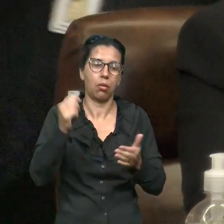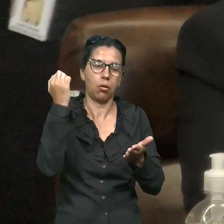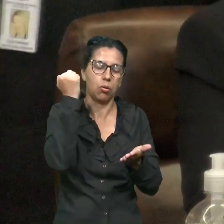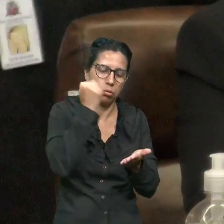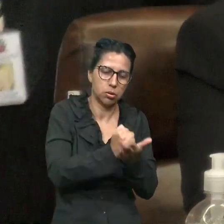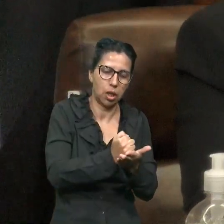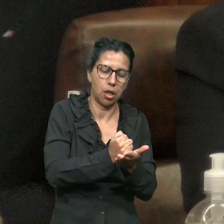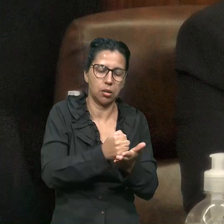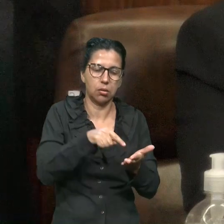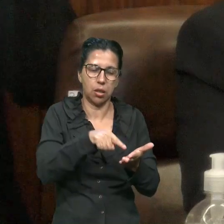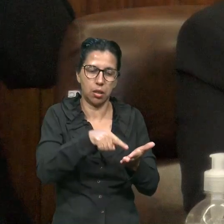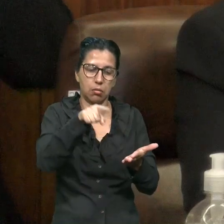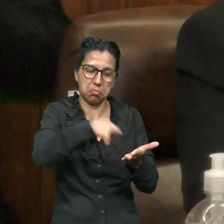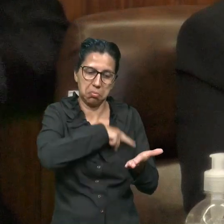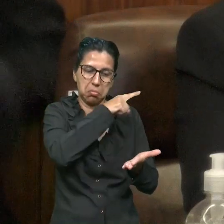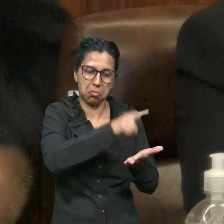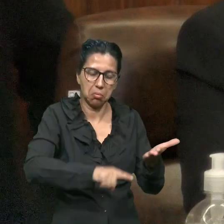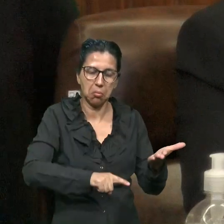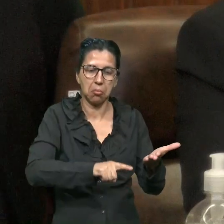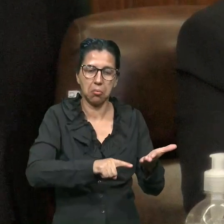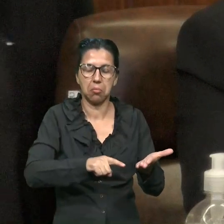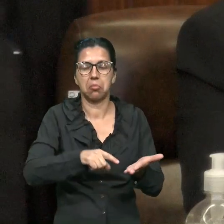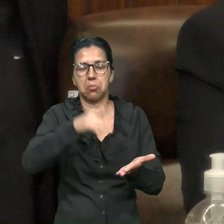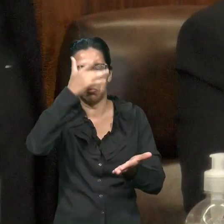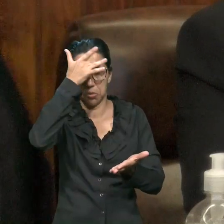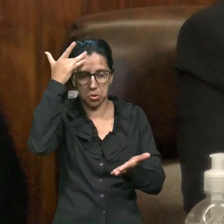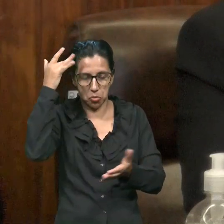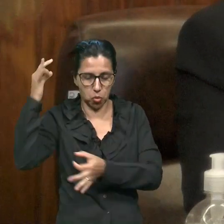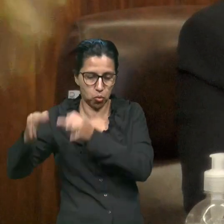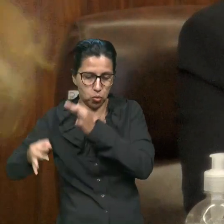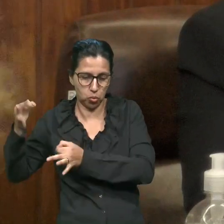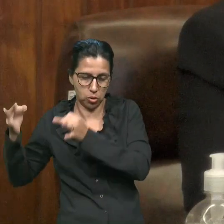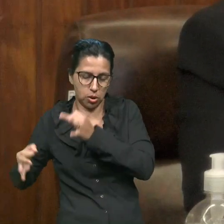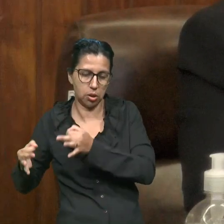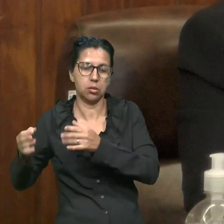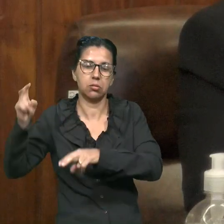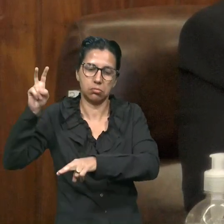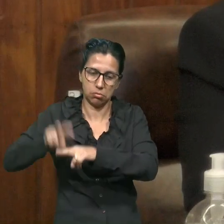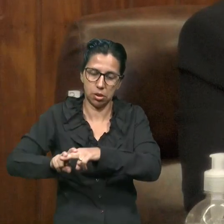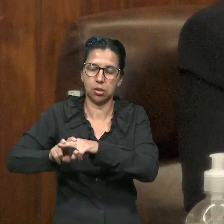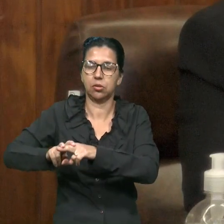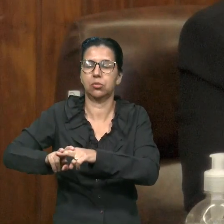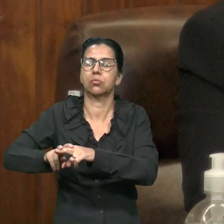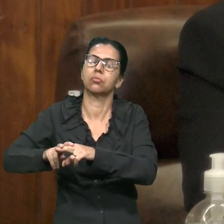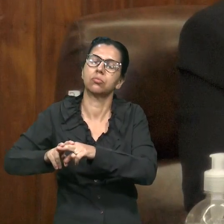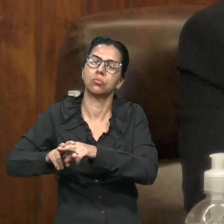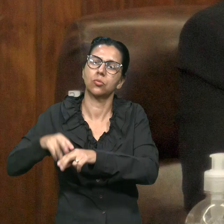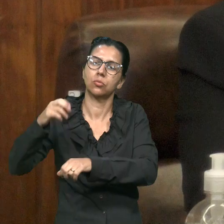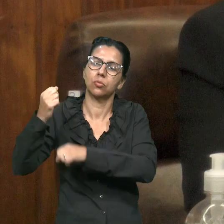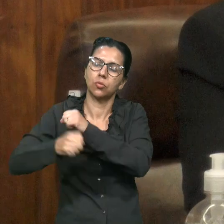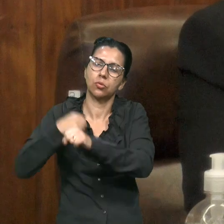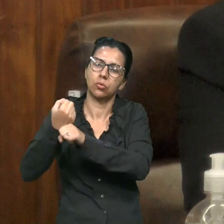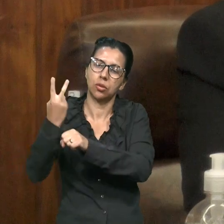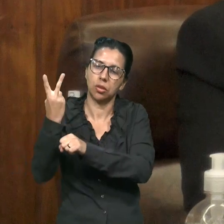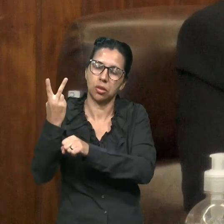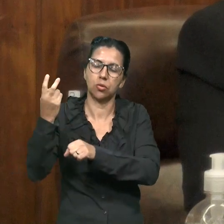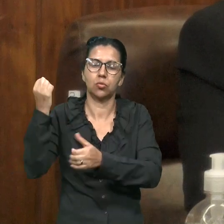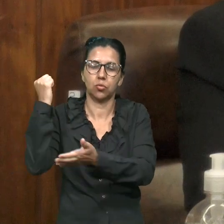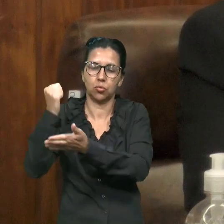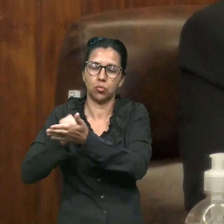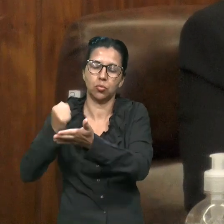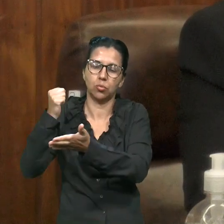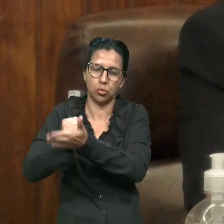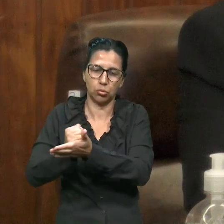cuja invalidação vier a ser decretada pelo Poder Judiciário. Pena, detenção de 6 meses a 2 anos e multa. Artigo